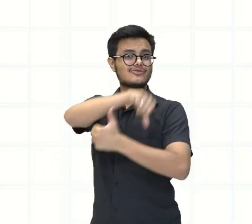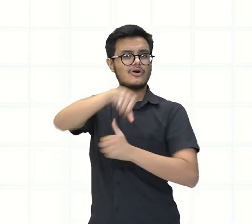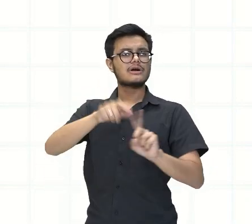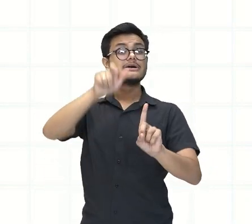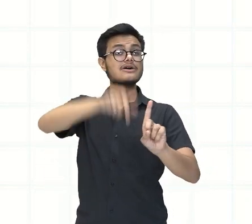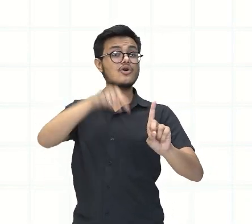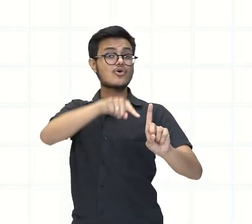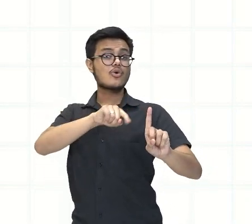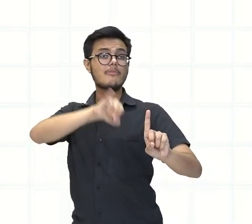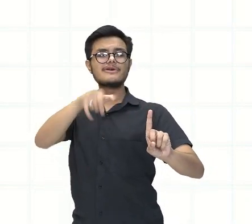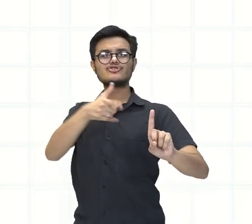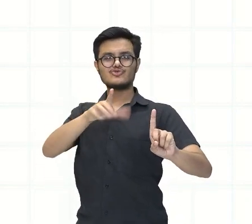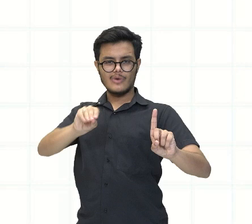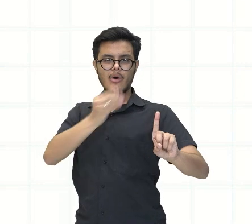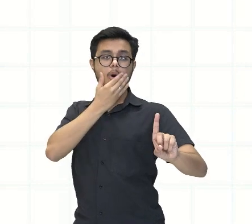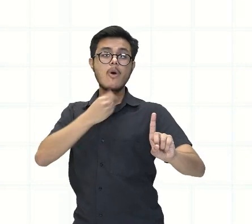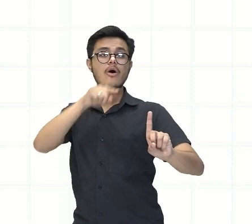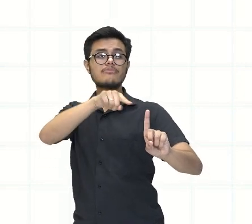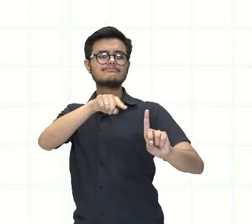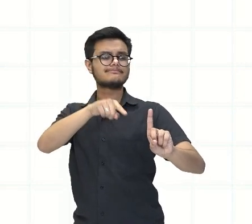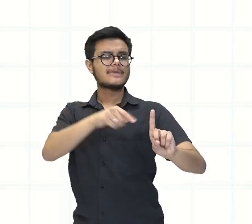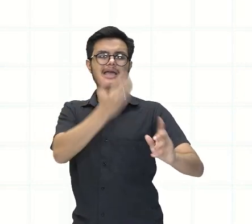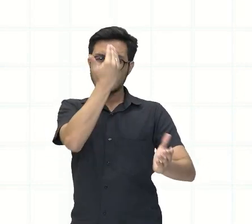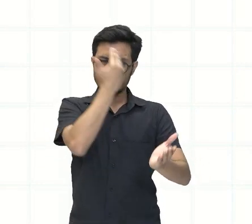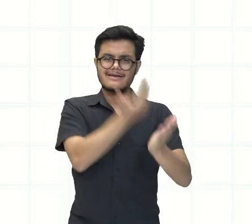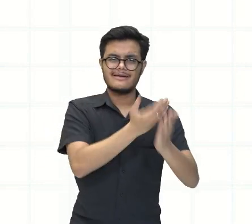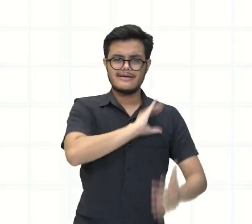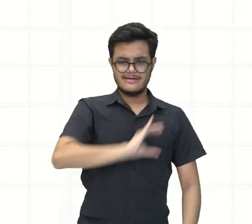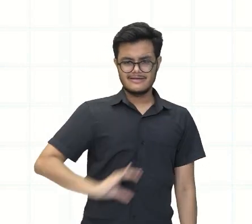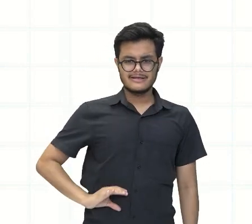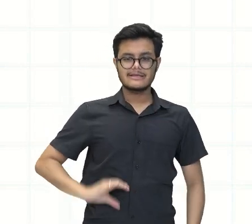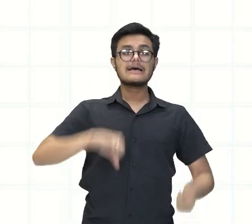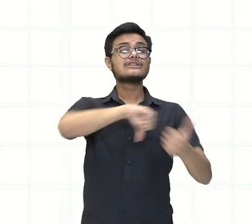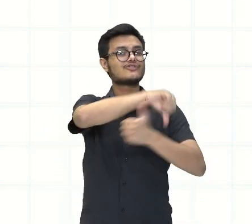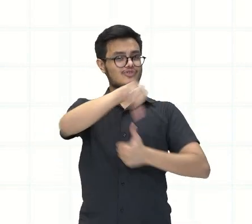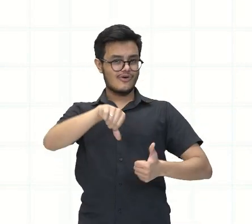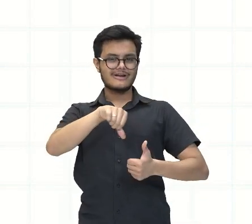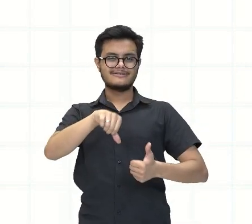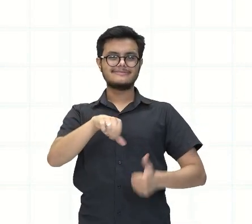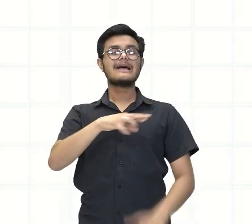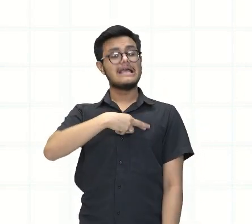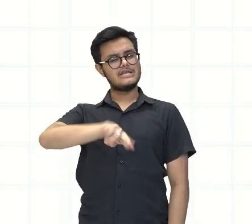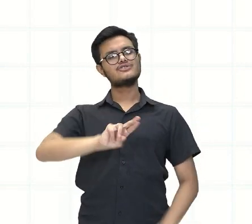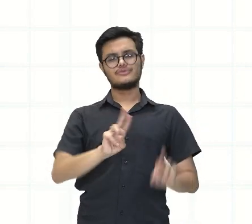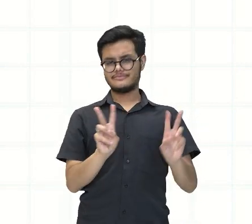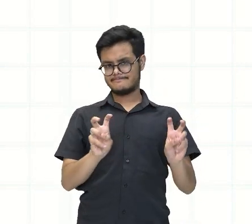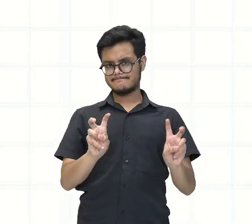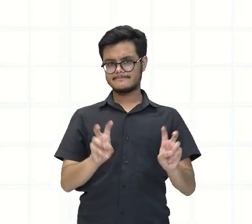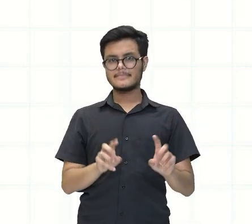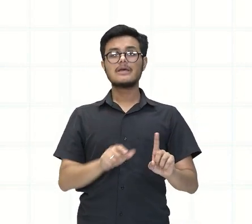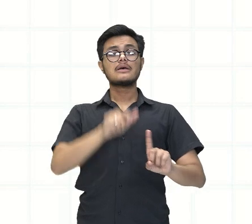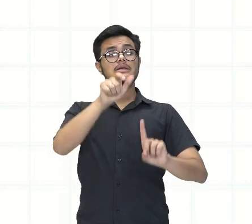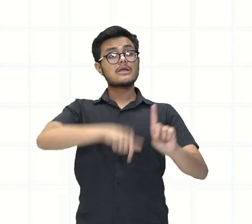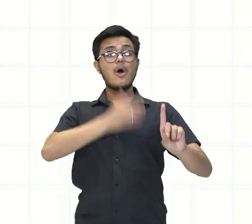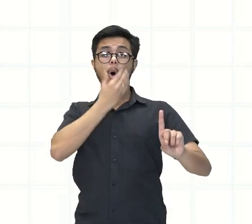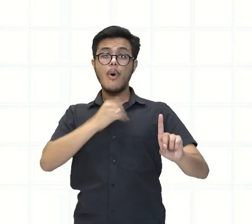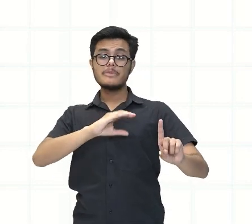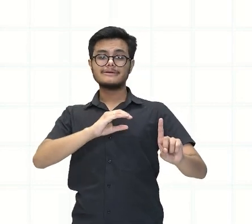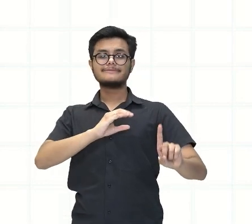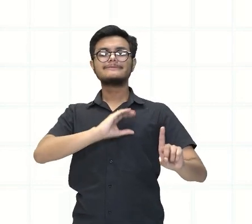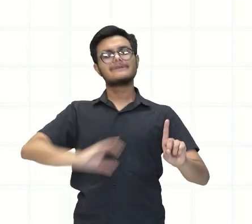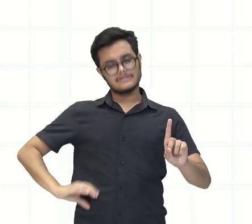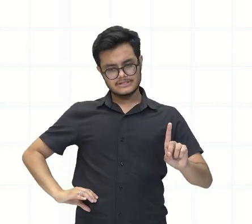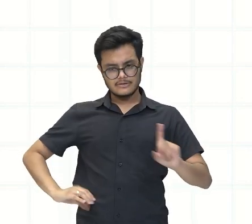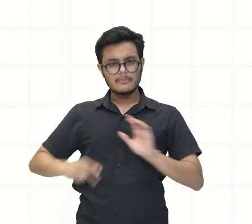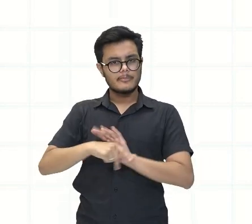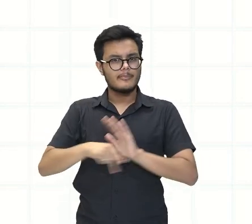sujeito, né? Então, virou cristão, aqui nesse caso tem a ver com a religiosidade dele, né? Então, ser cristão é a condição dele, é o estado dele,